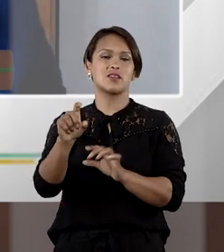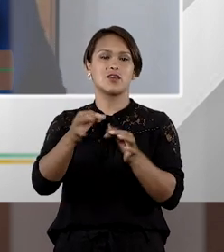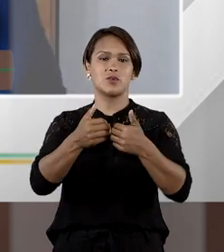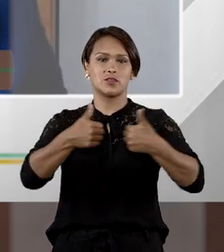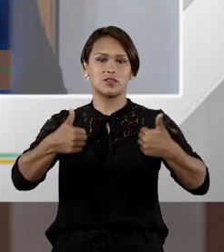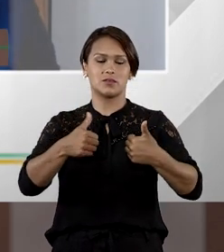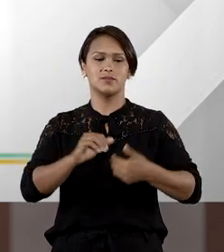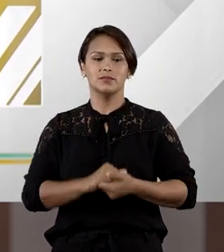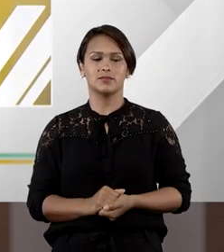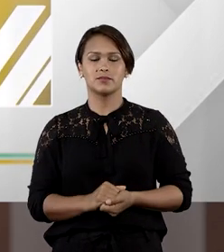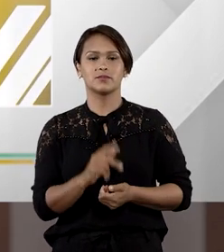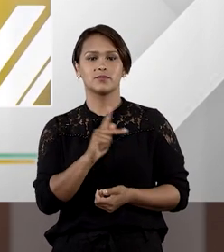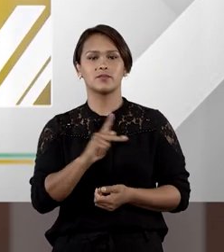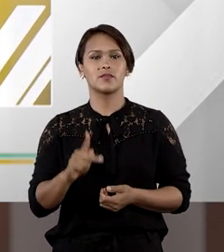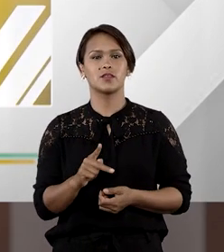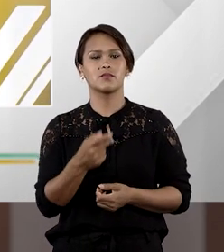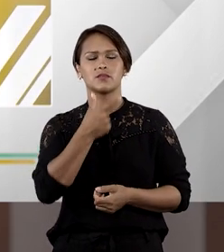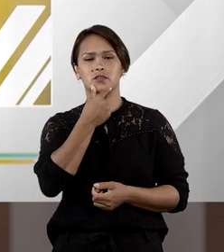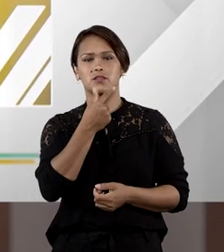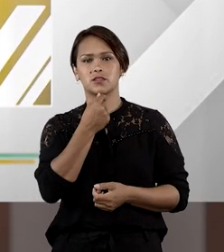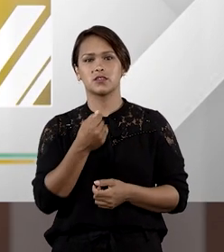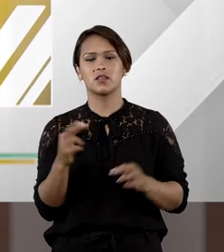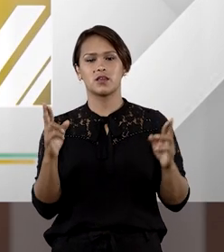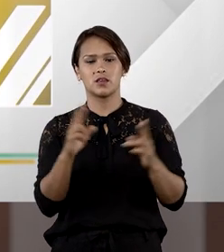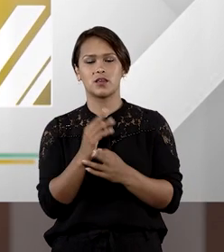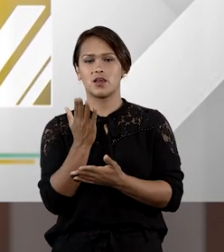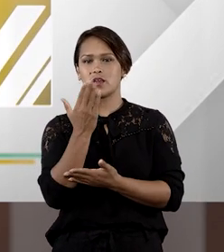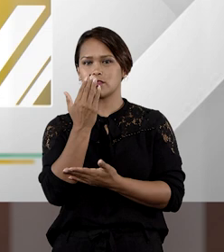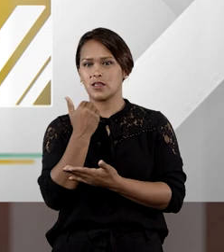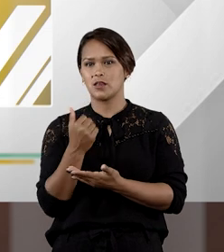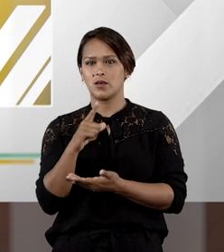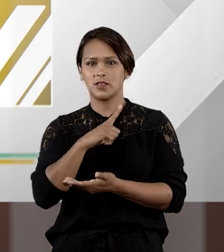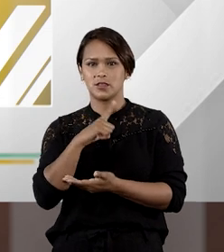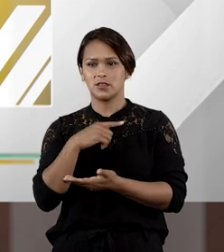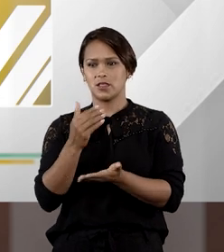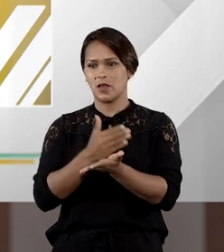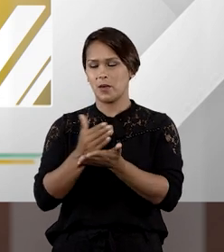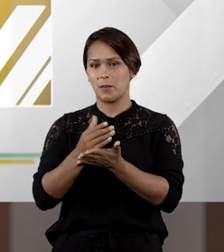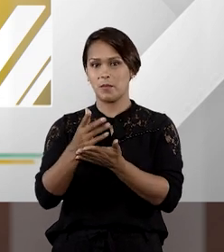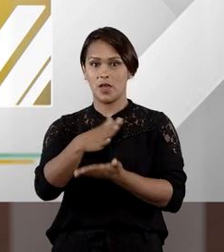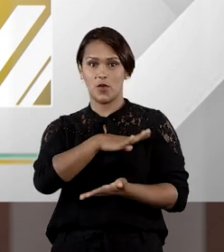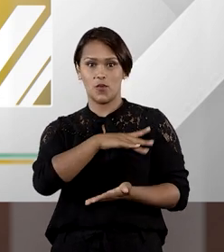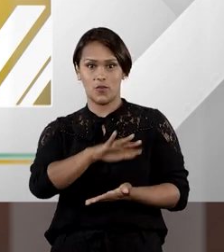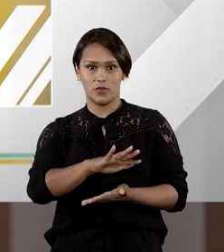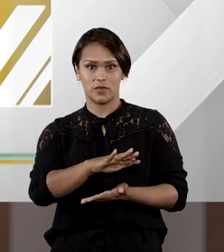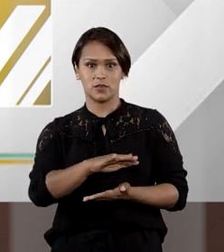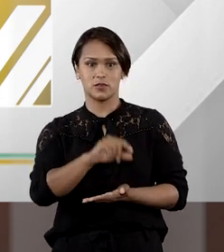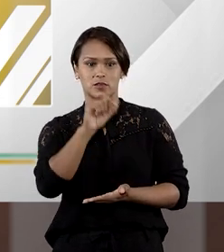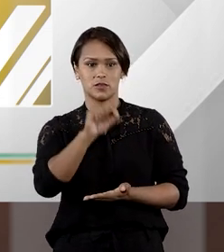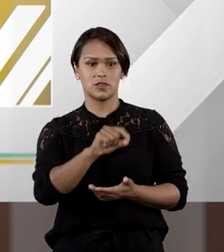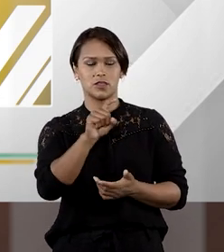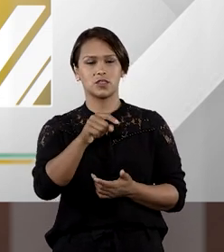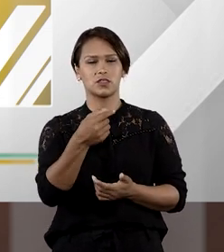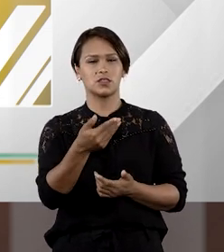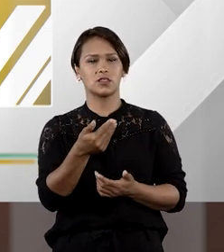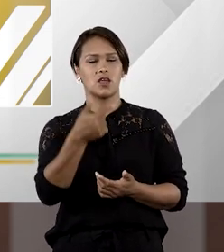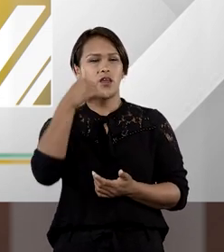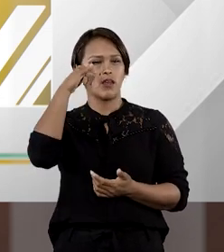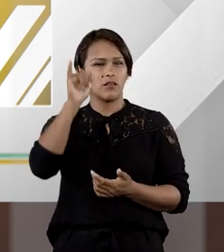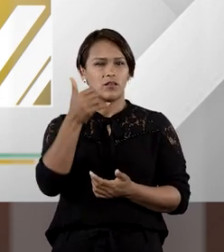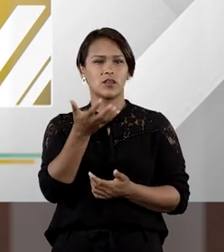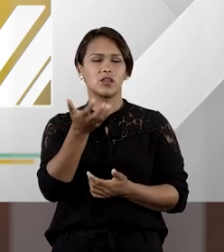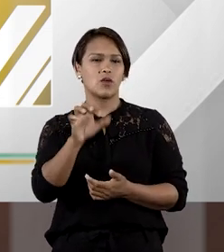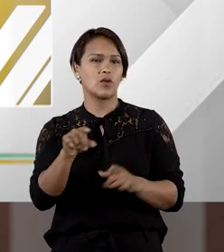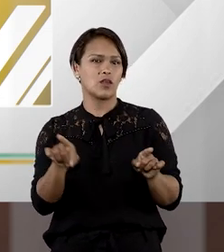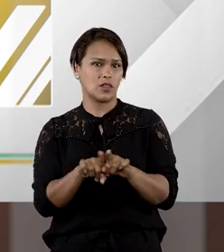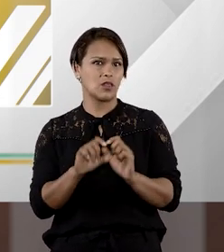acordo. Professor Flávio, em relação aos alimentos prestados para o filho, essa renúncia